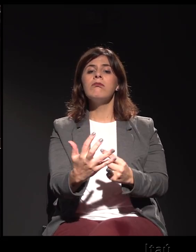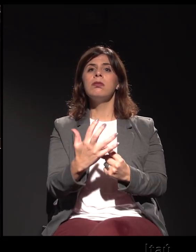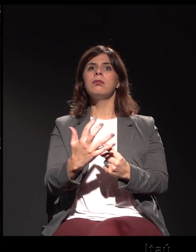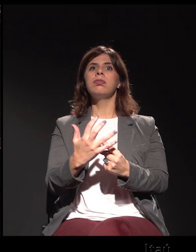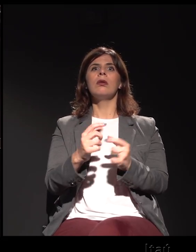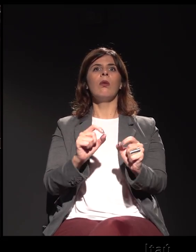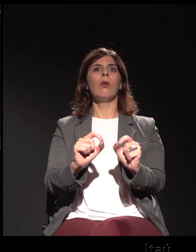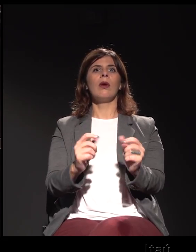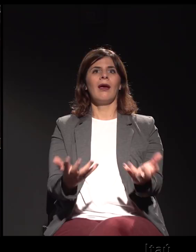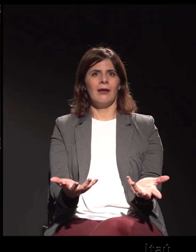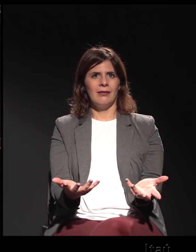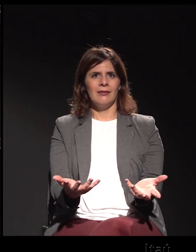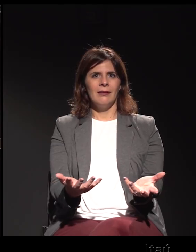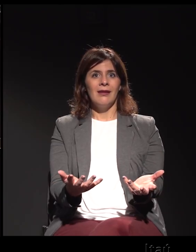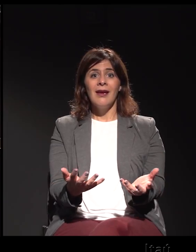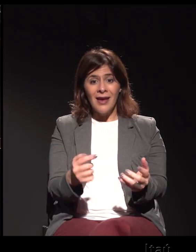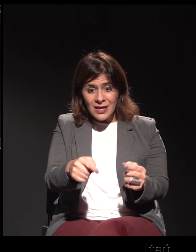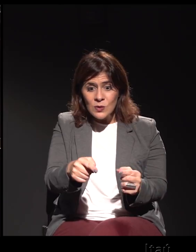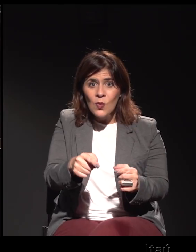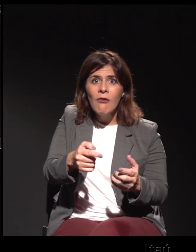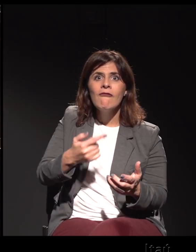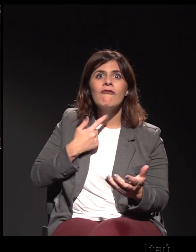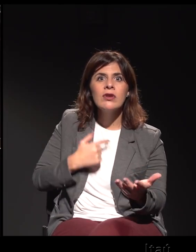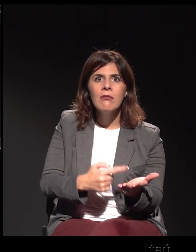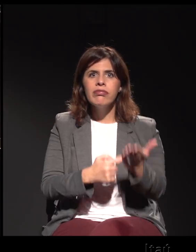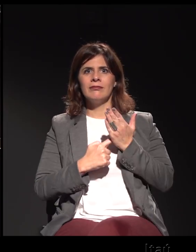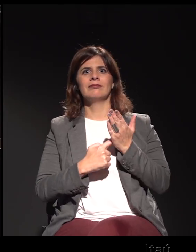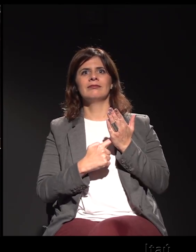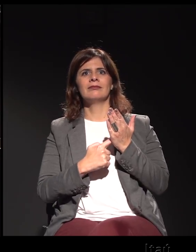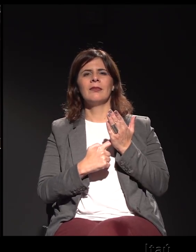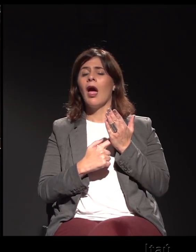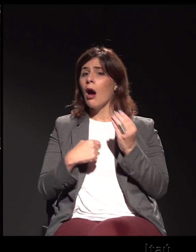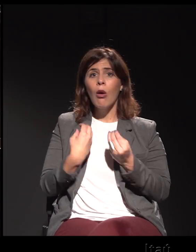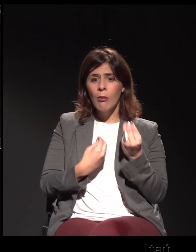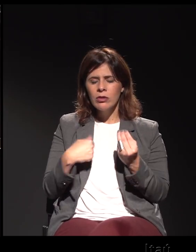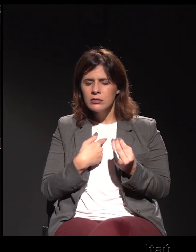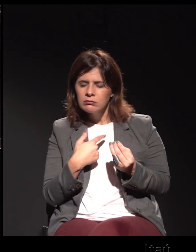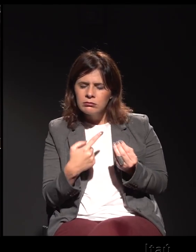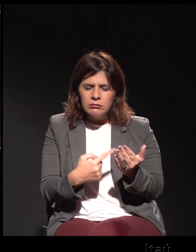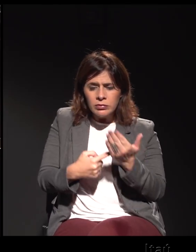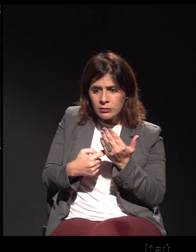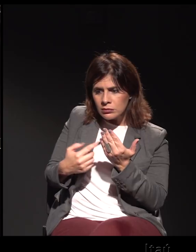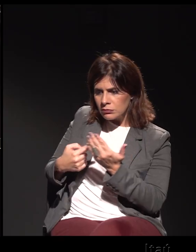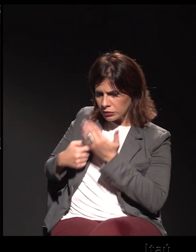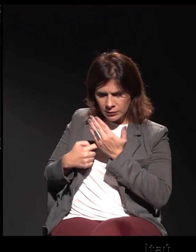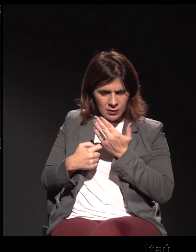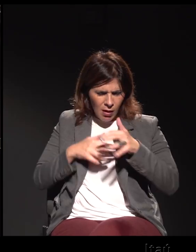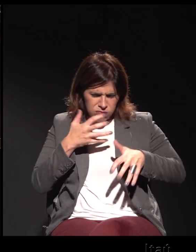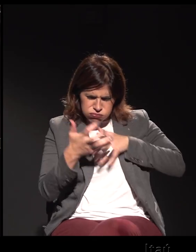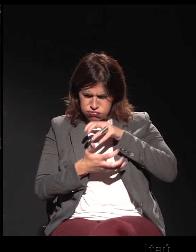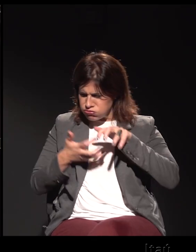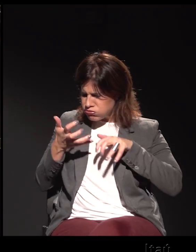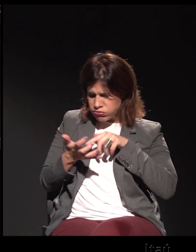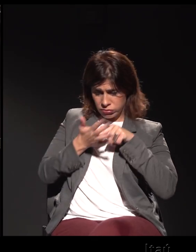ele provoca algo que quer também se expressar e como cada um organiza essa expressão a partir do